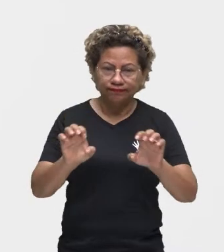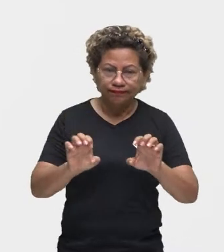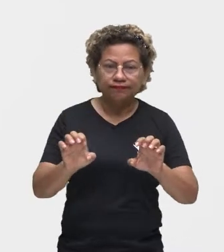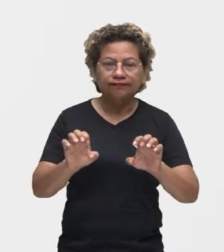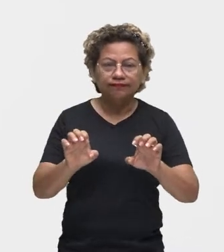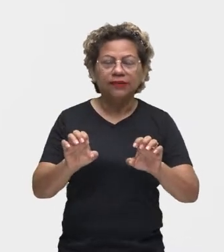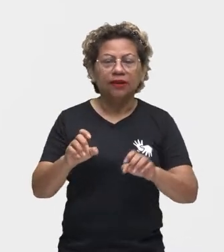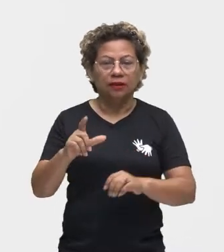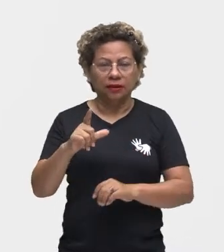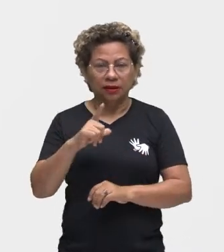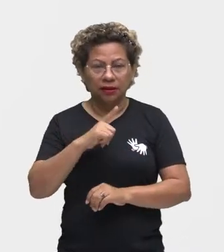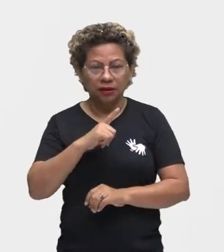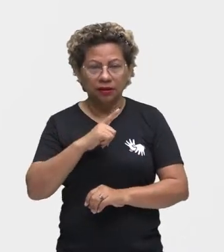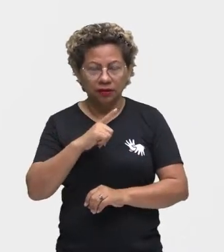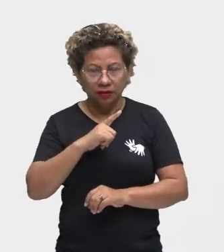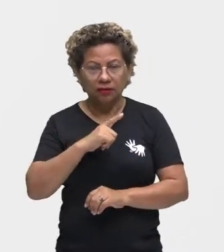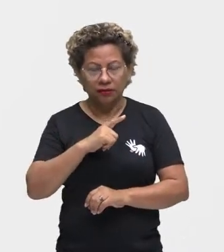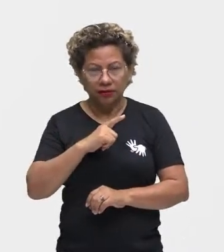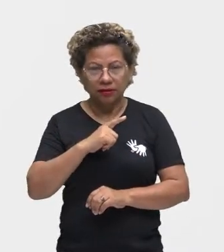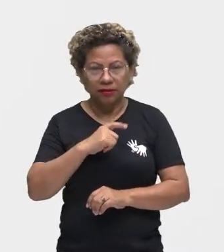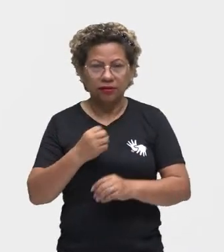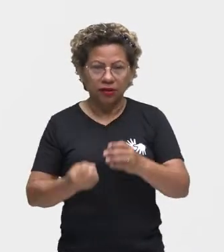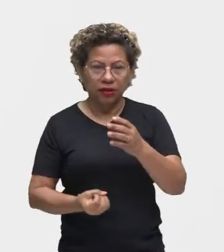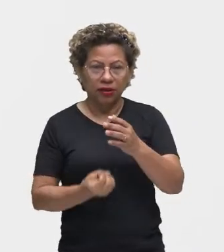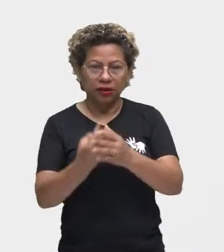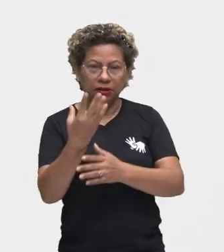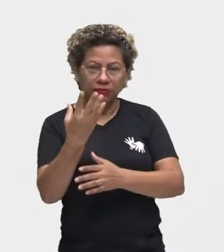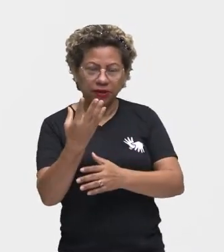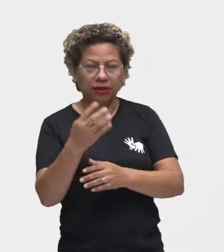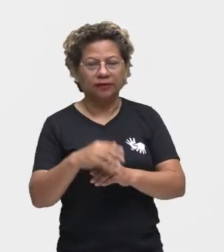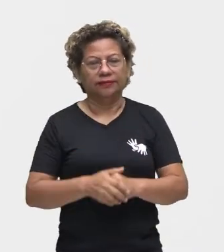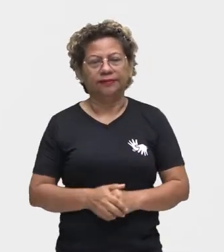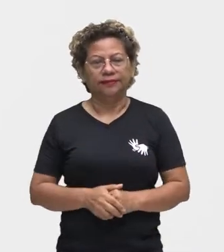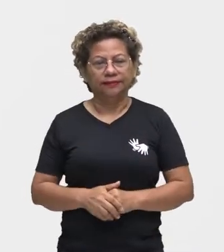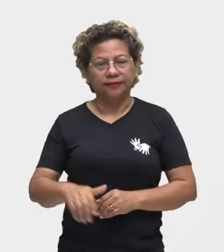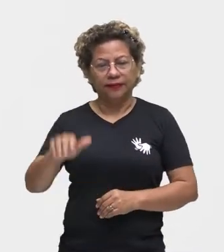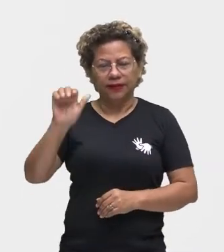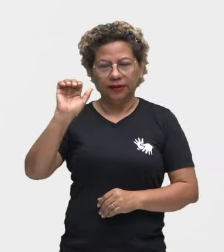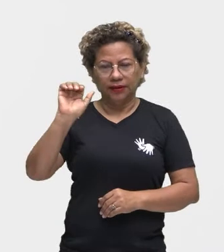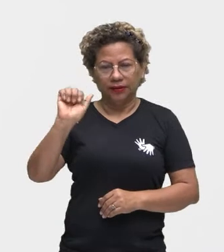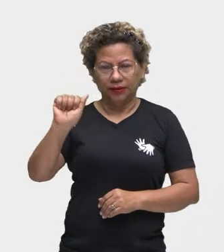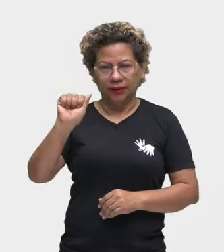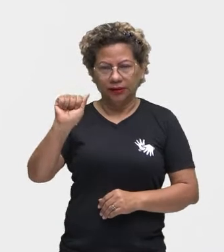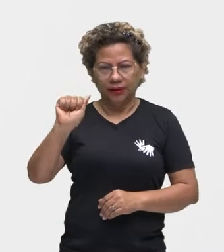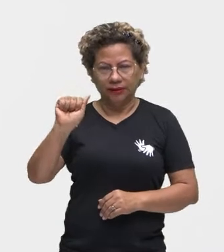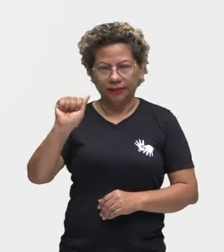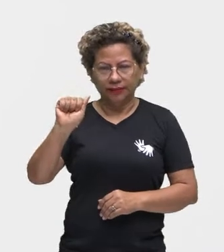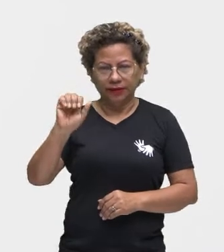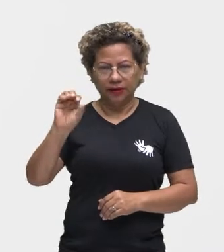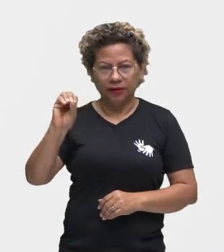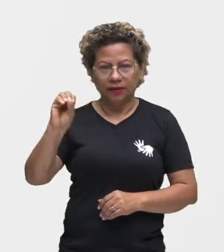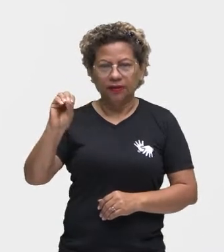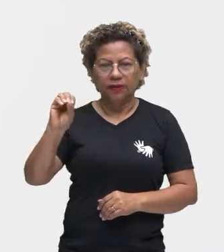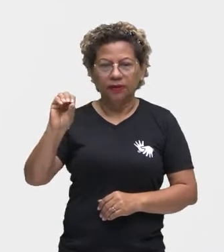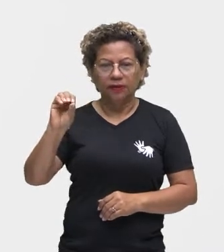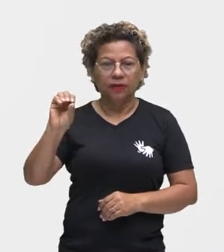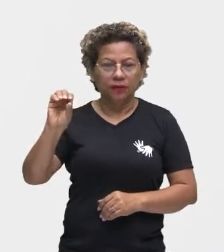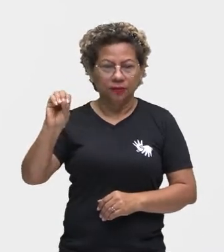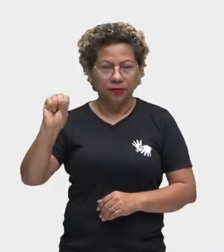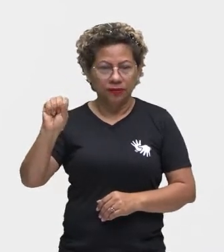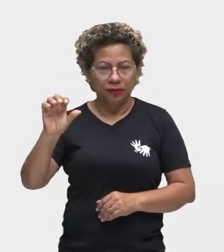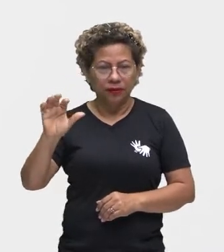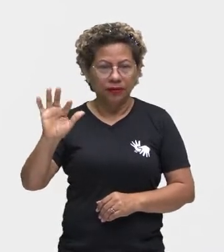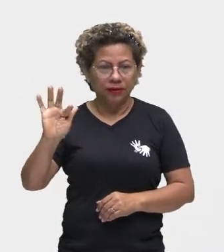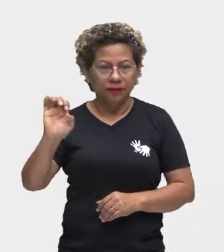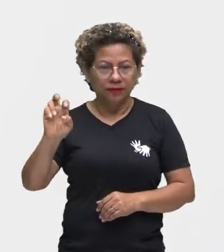os esporos são produzidos? A alternativa A, oosfera. A alternativa B,